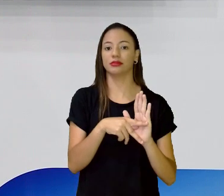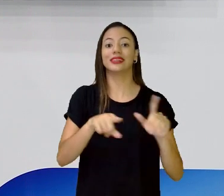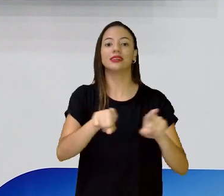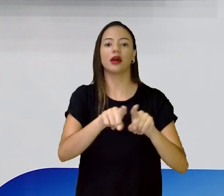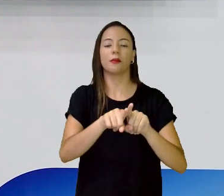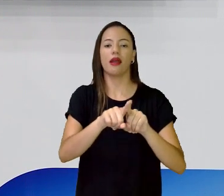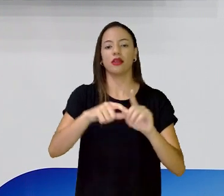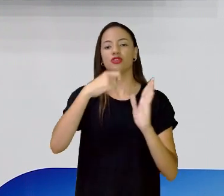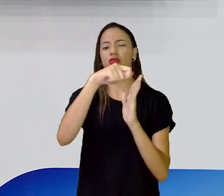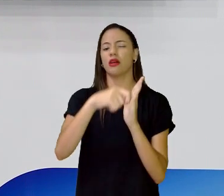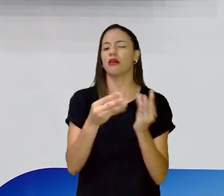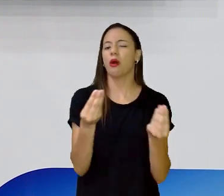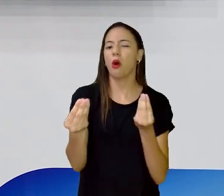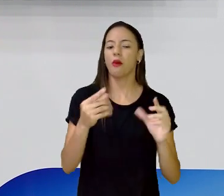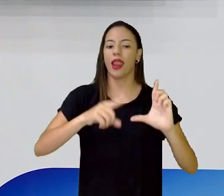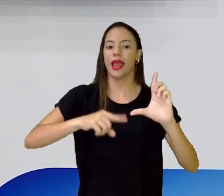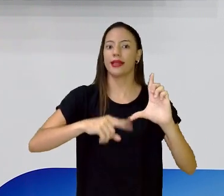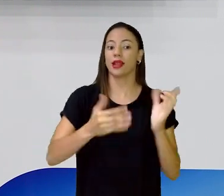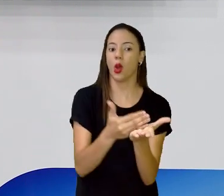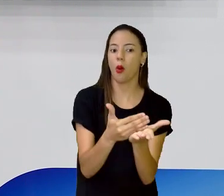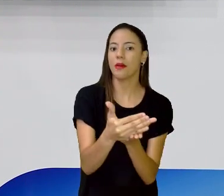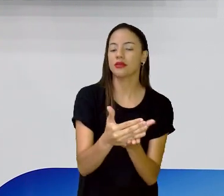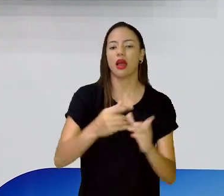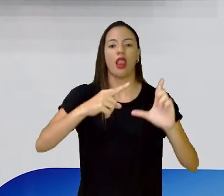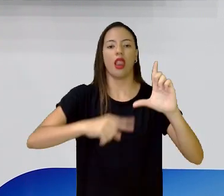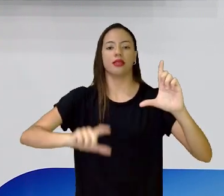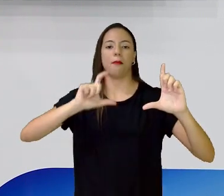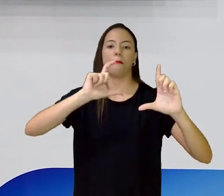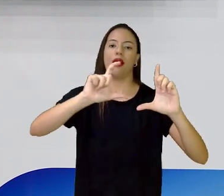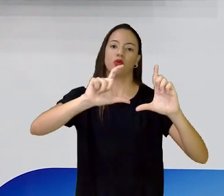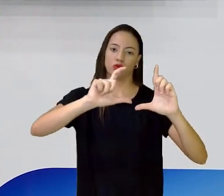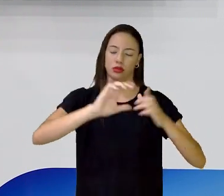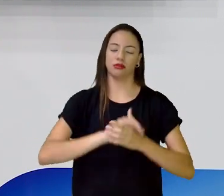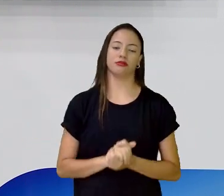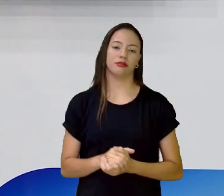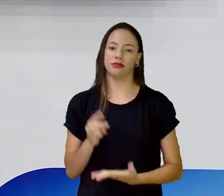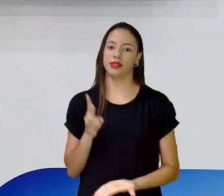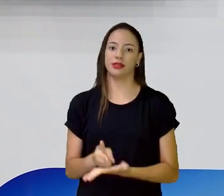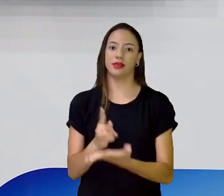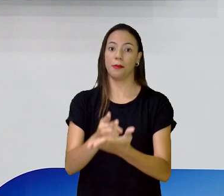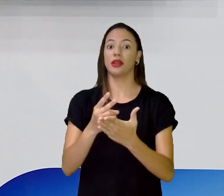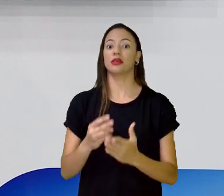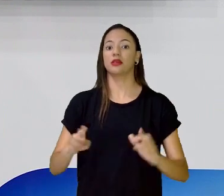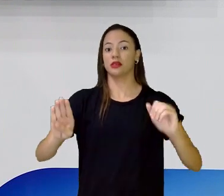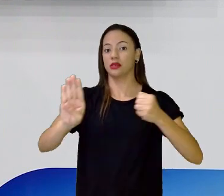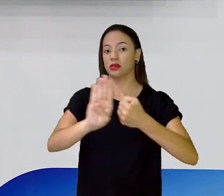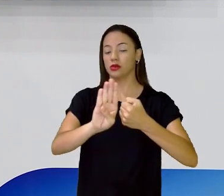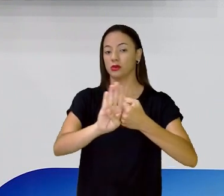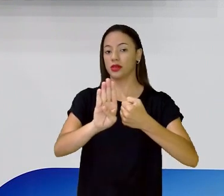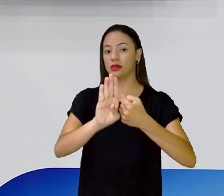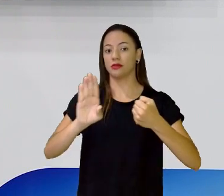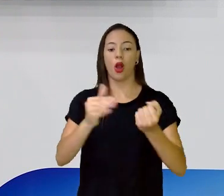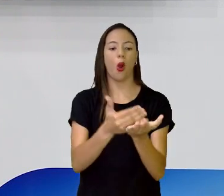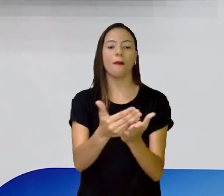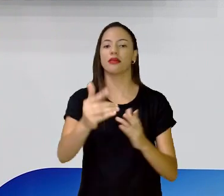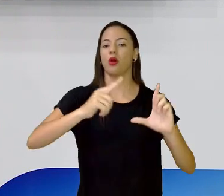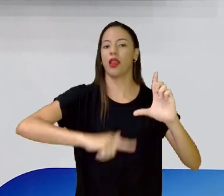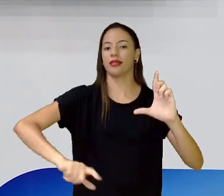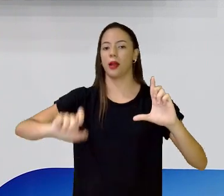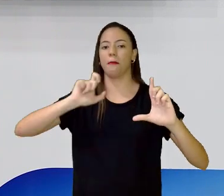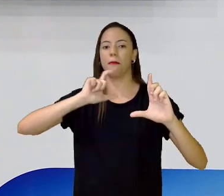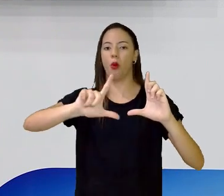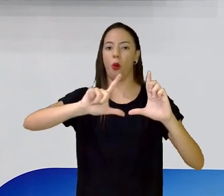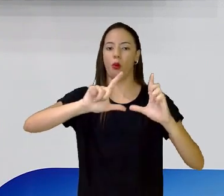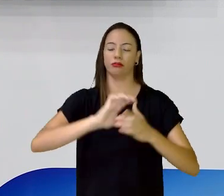letra inicial maiúscula. Sempre escrevemos substantivos próprios com letra inicial maiúscula, tá